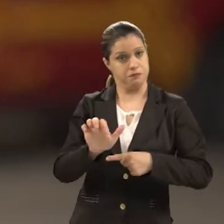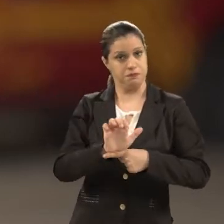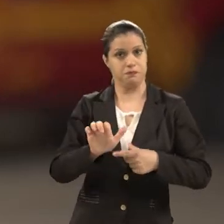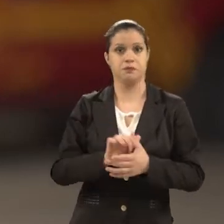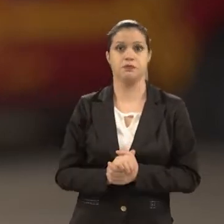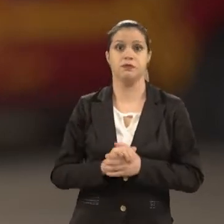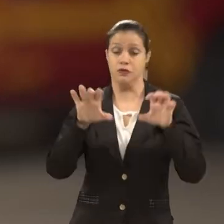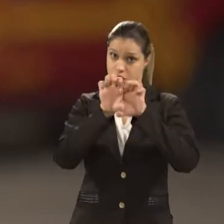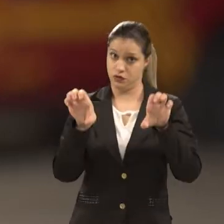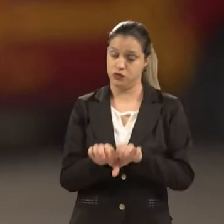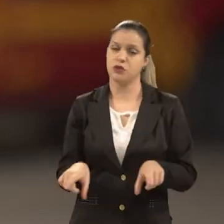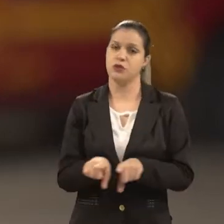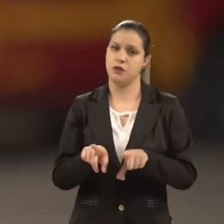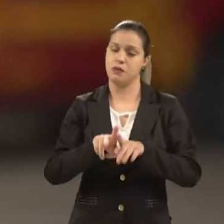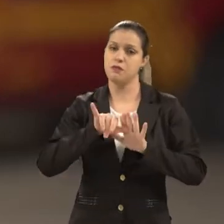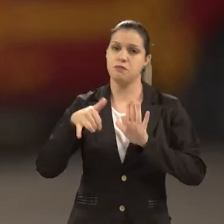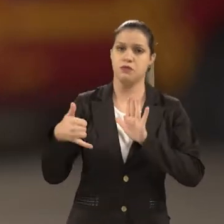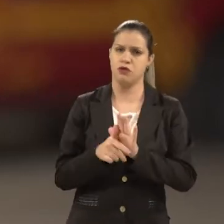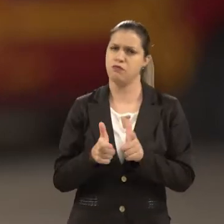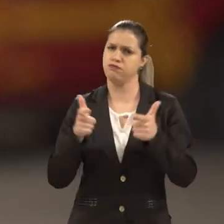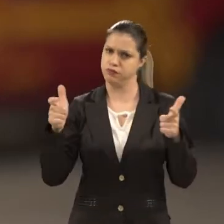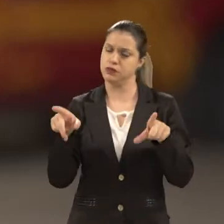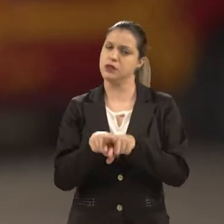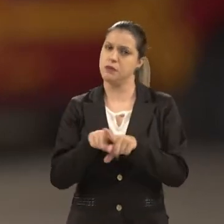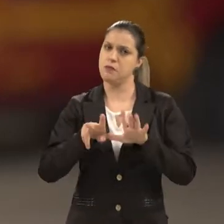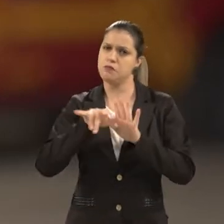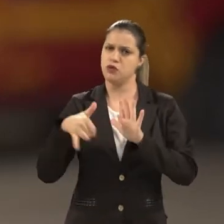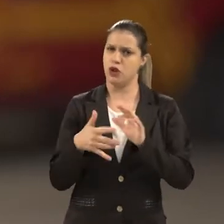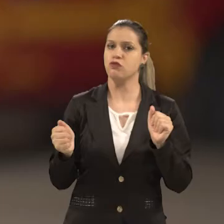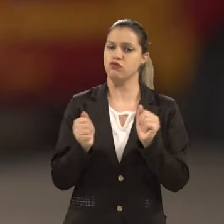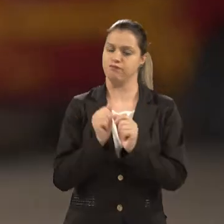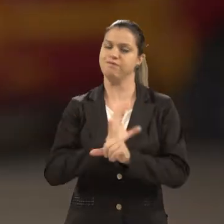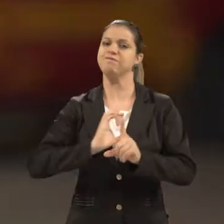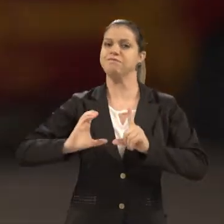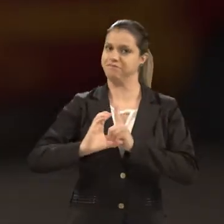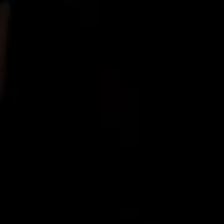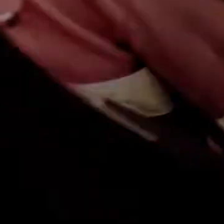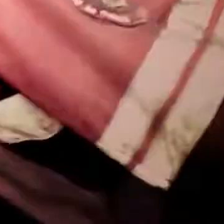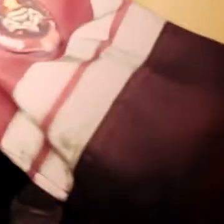estrutura operacional, seus planos de expansão e projetos junto à comunidade.